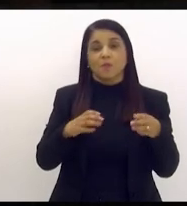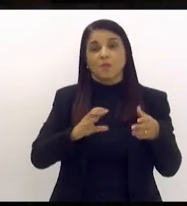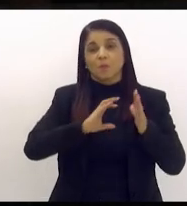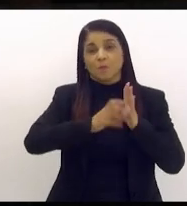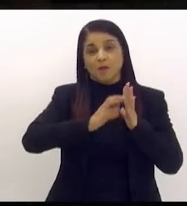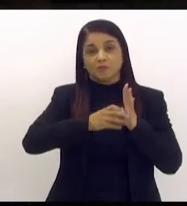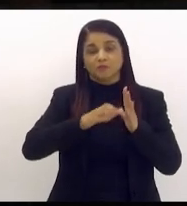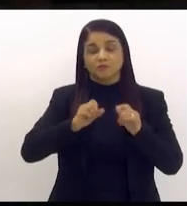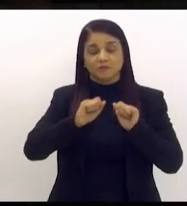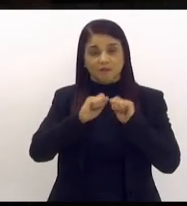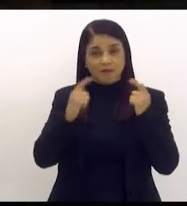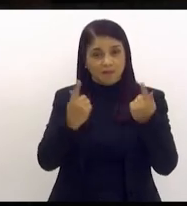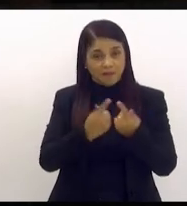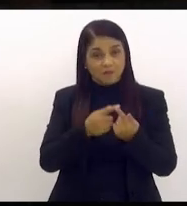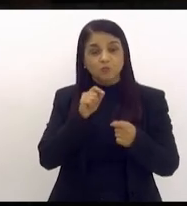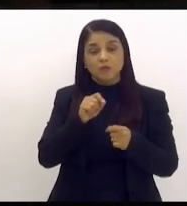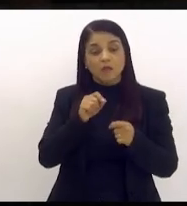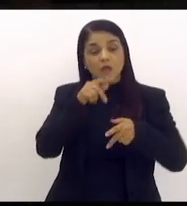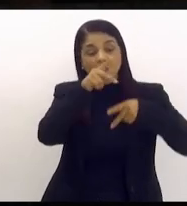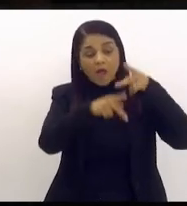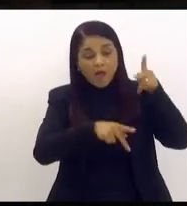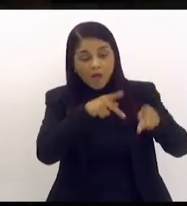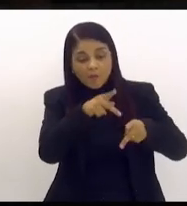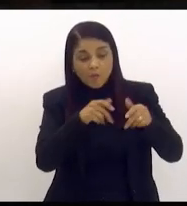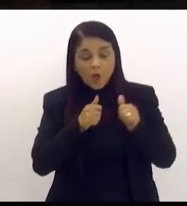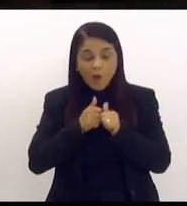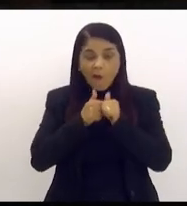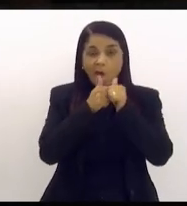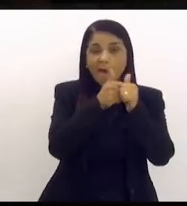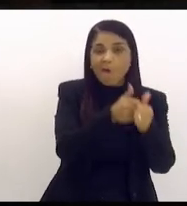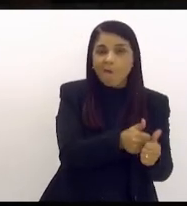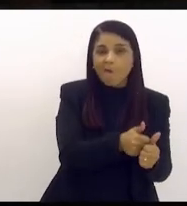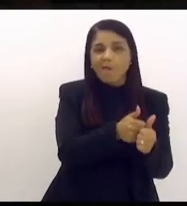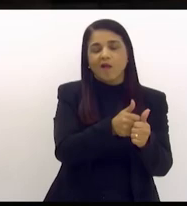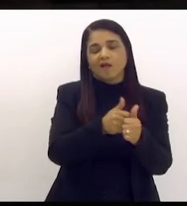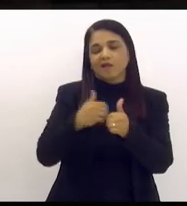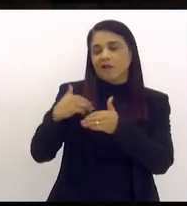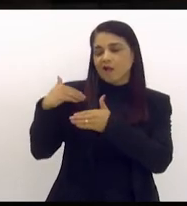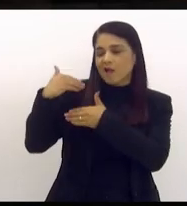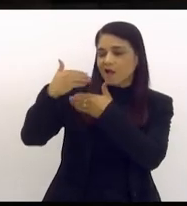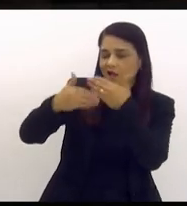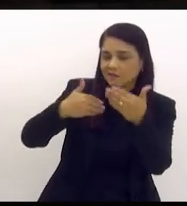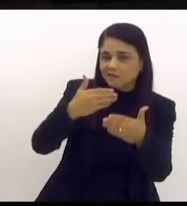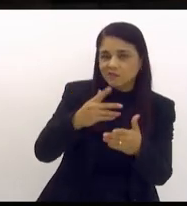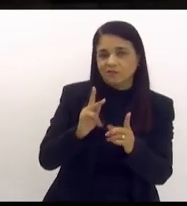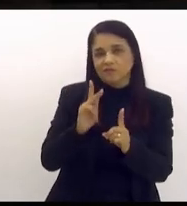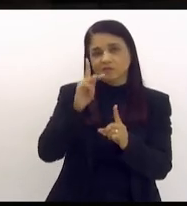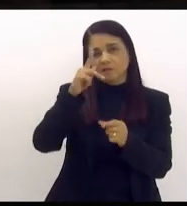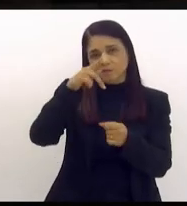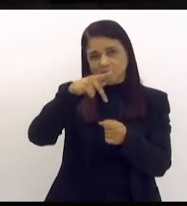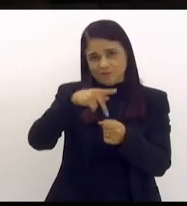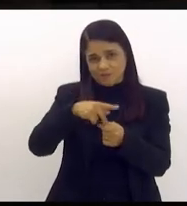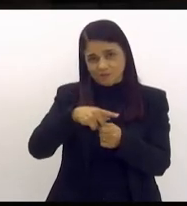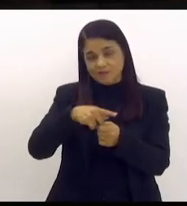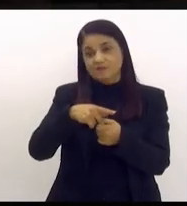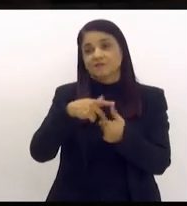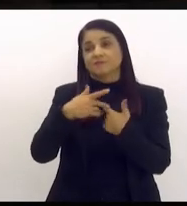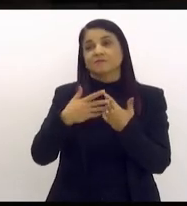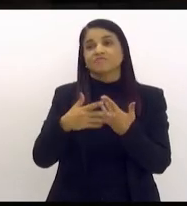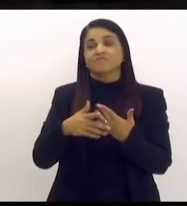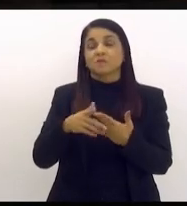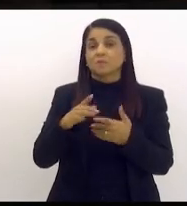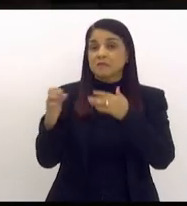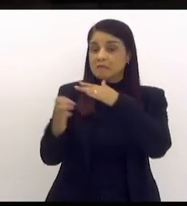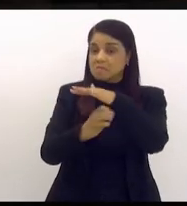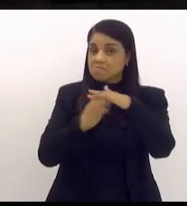alerge que é fazer com que a população acompanhe essa trajetória da nossa Petrobrás a Petrobrás era a grande